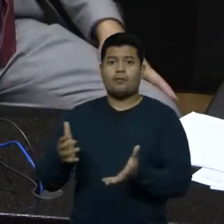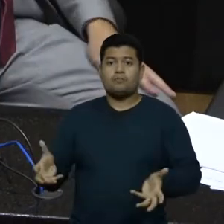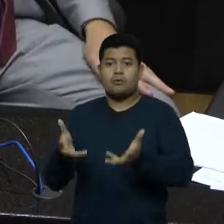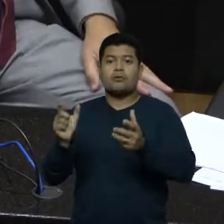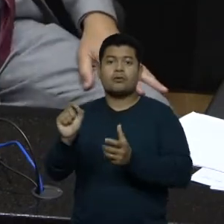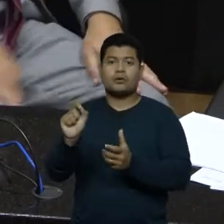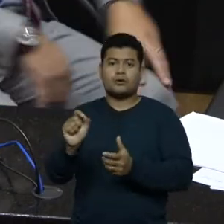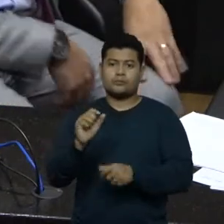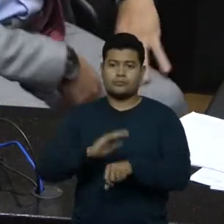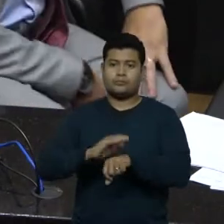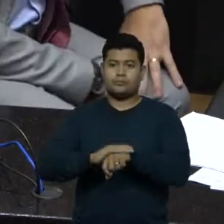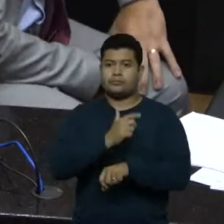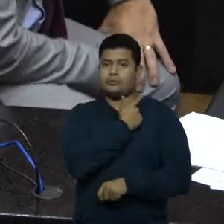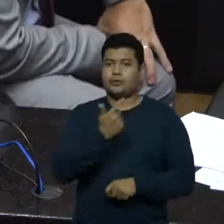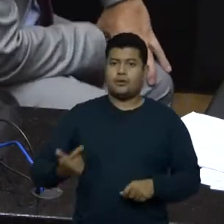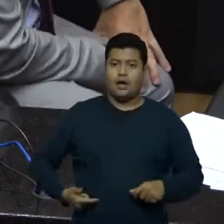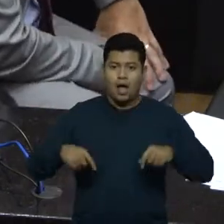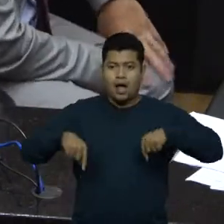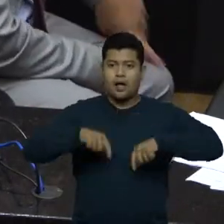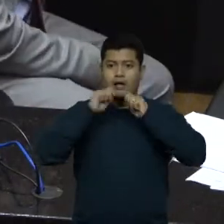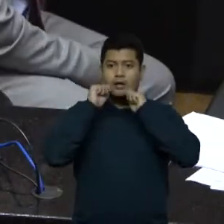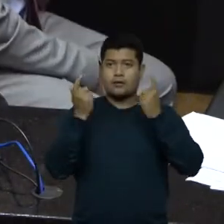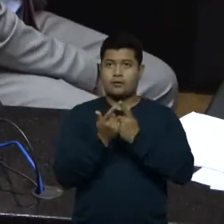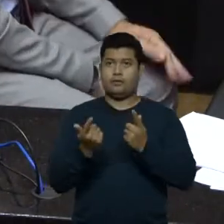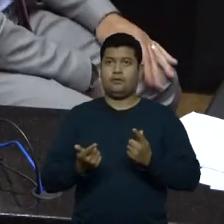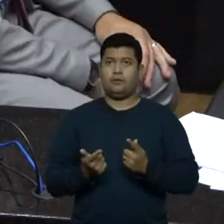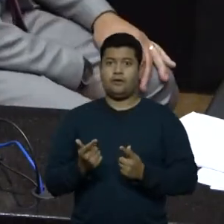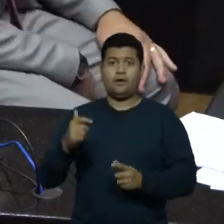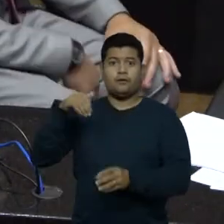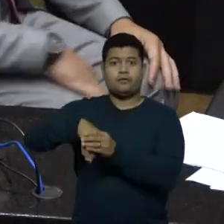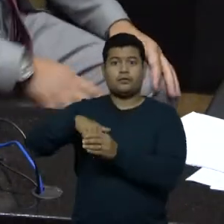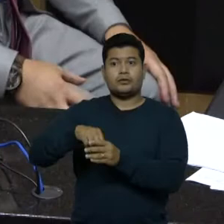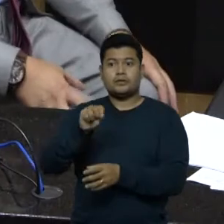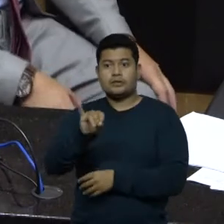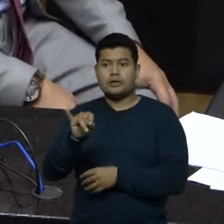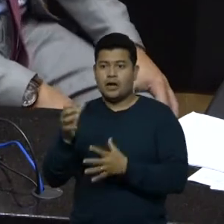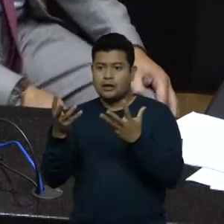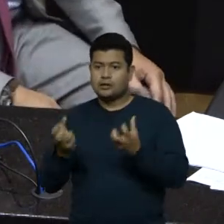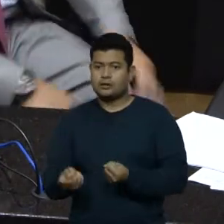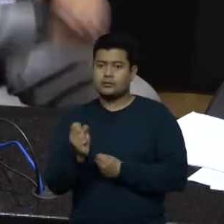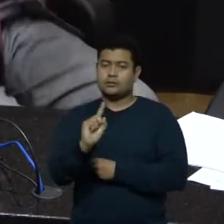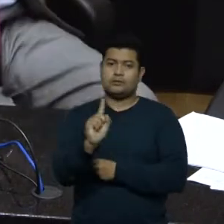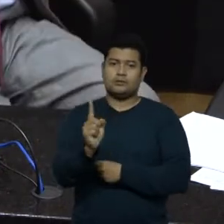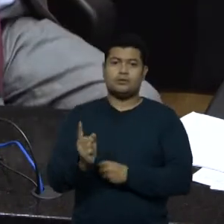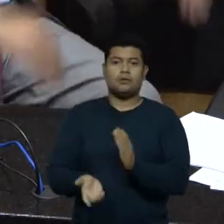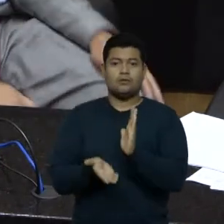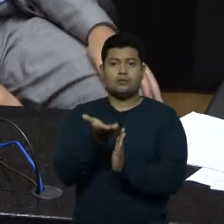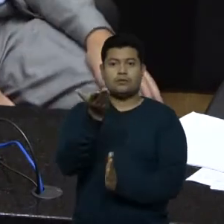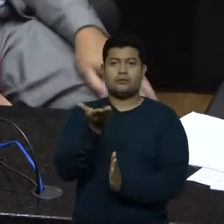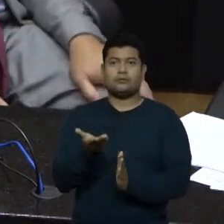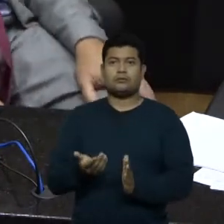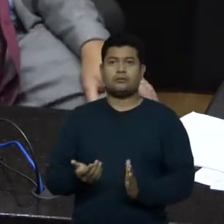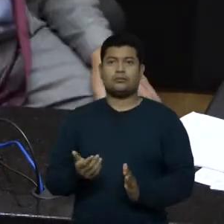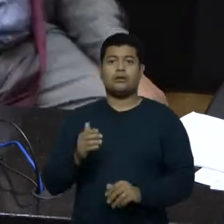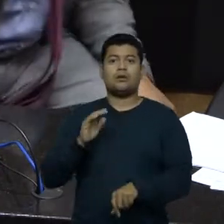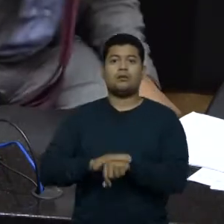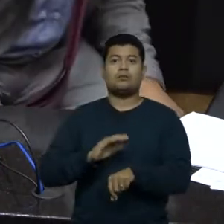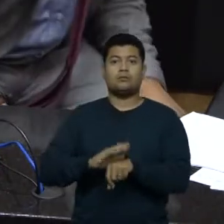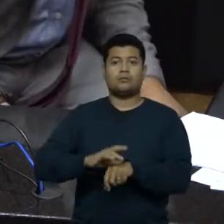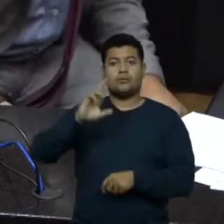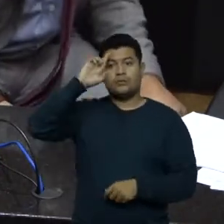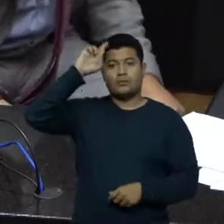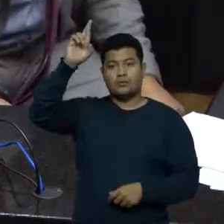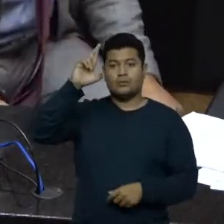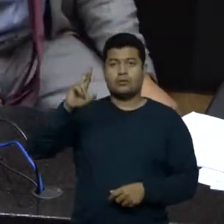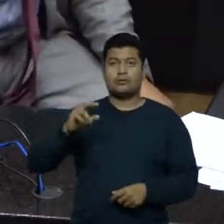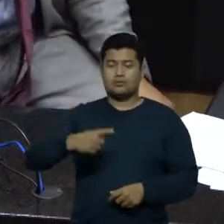estado Só que essa casa agora vai voltar se permite ou não Esse aumento quem tem o condão agora de de